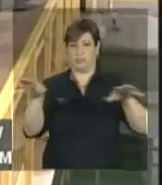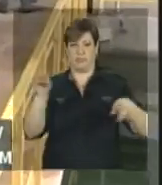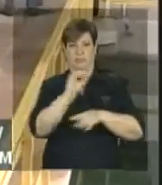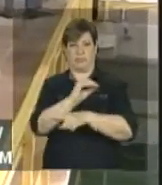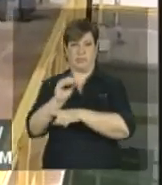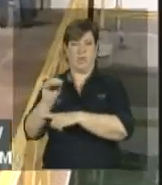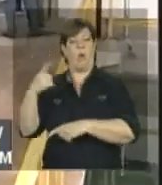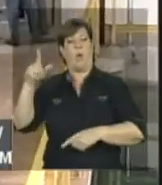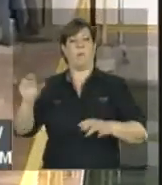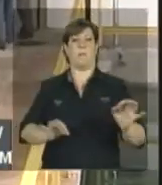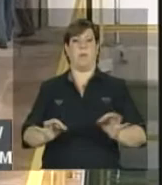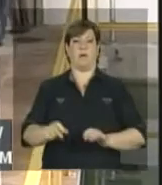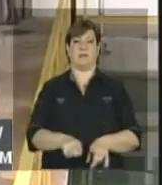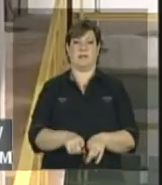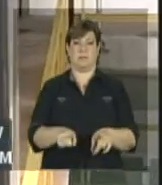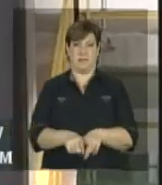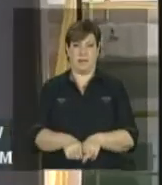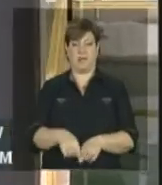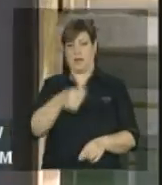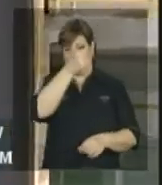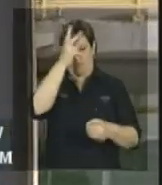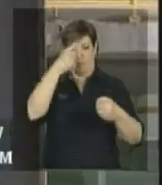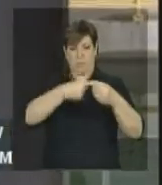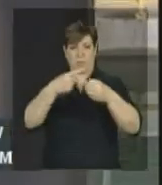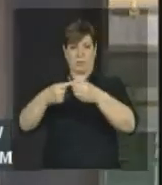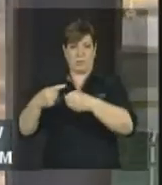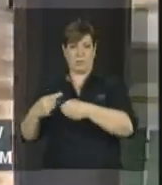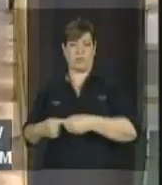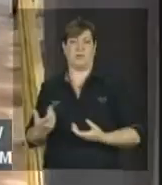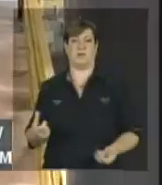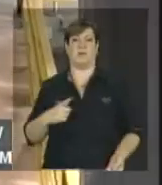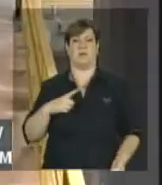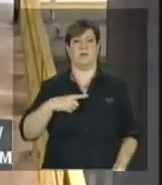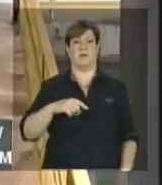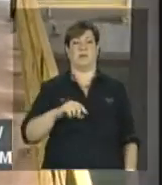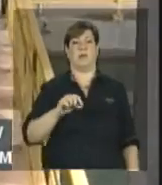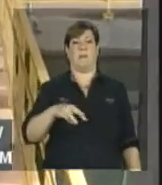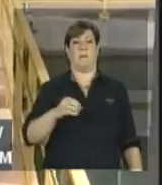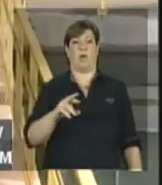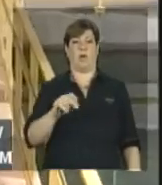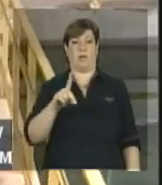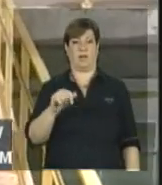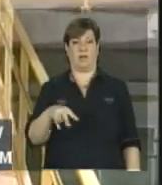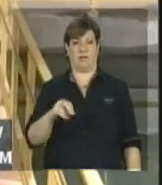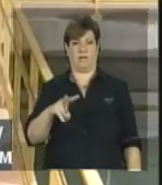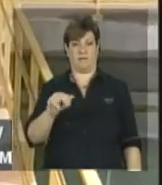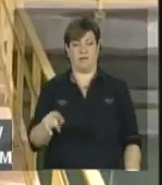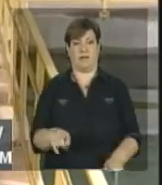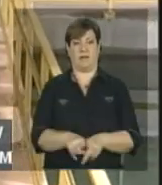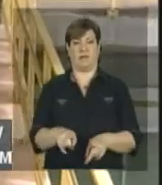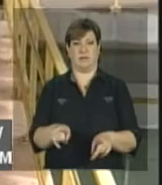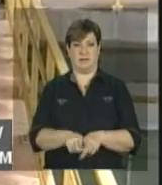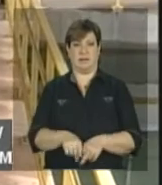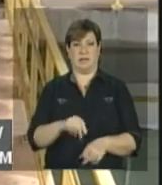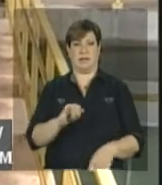projetos. São municípios como Alto Santo, Jaguaribara, Morada Nova,